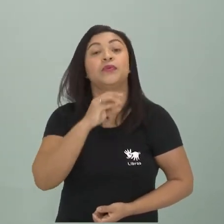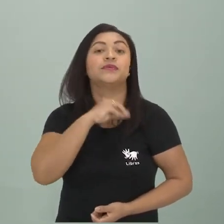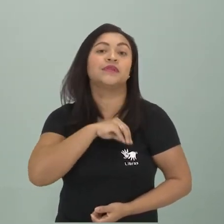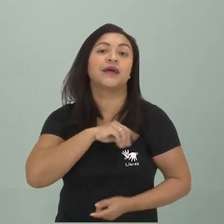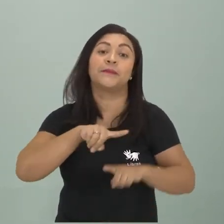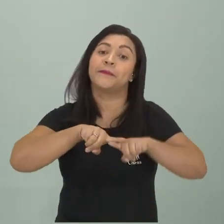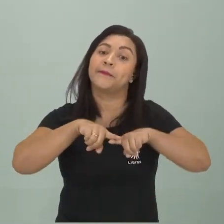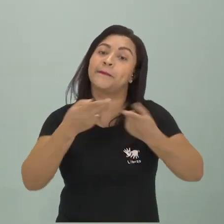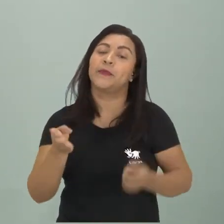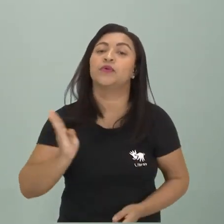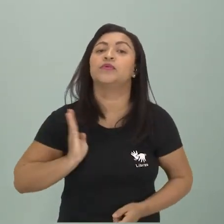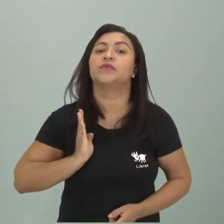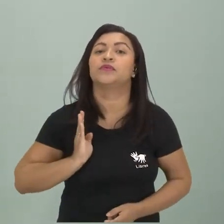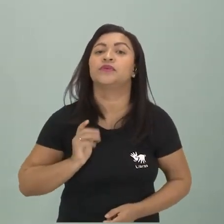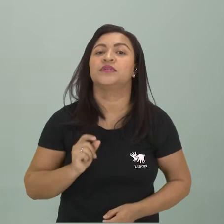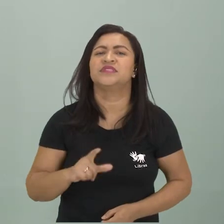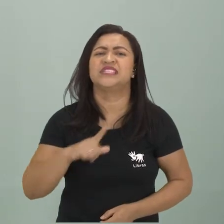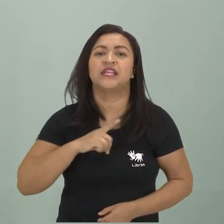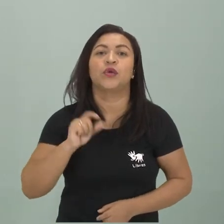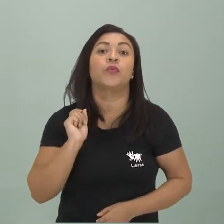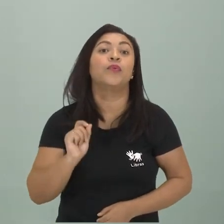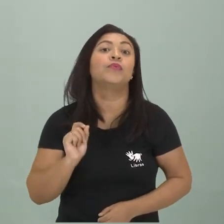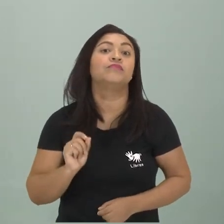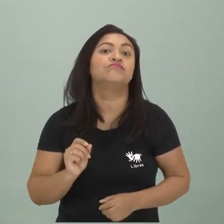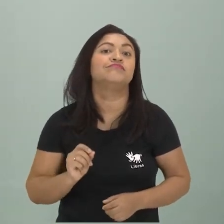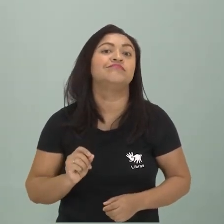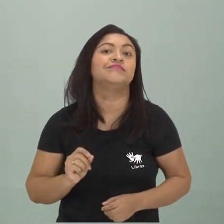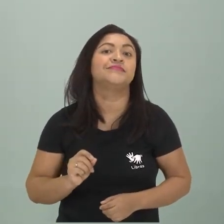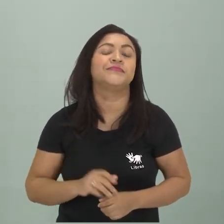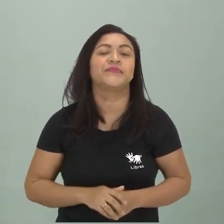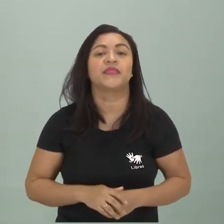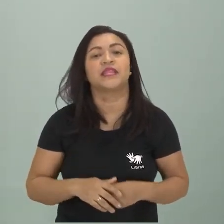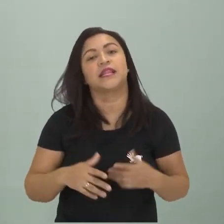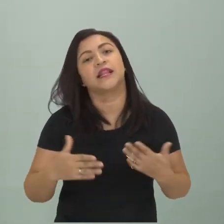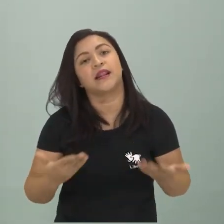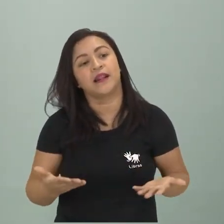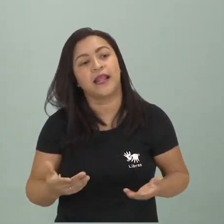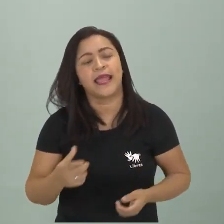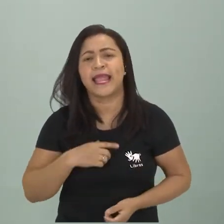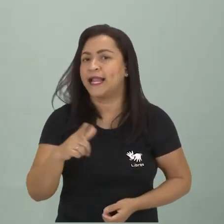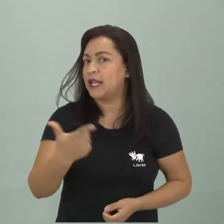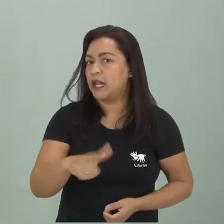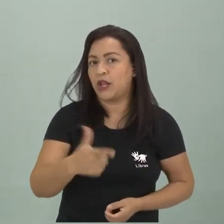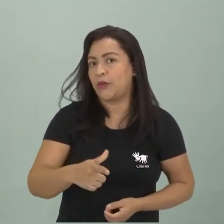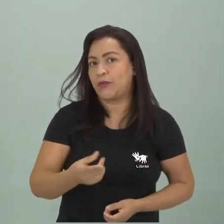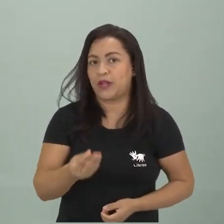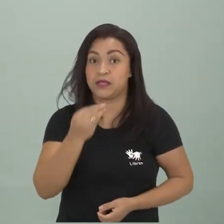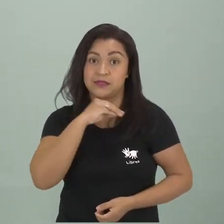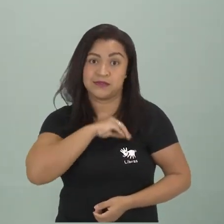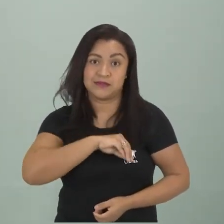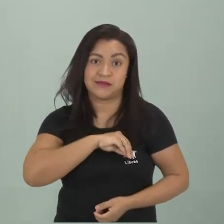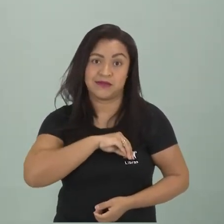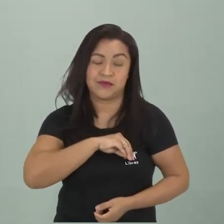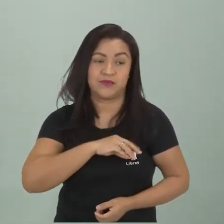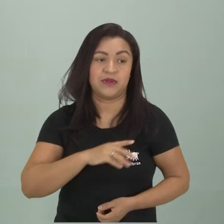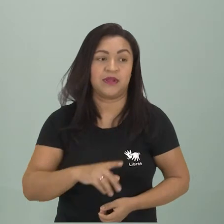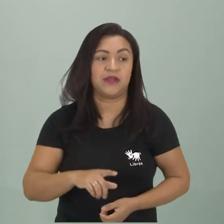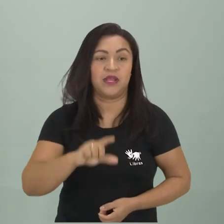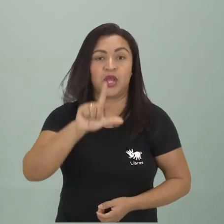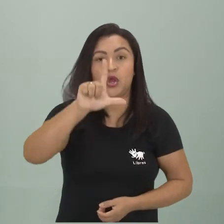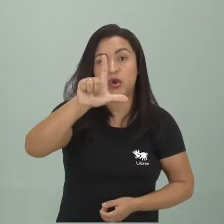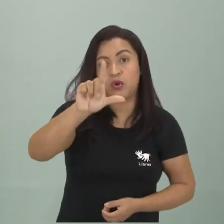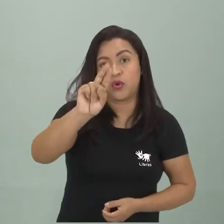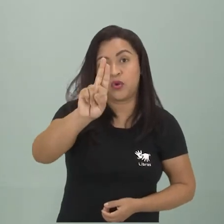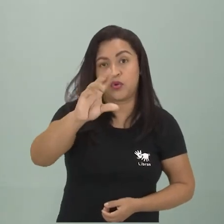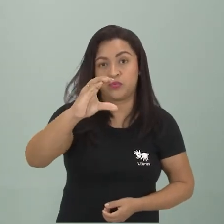esse negócio, diante dos meios de produção que ele existe, ele não tem salário, ele tem lucro, que são